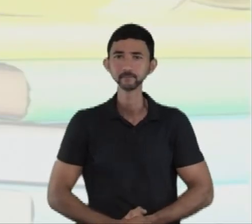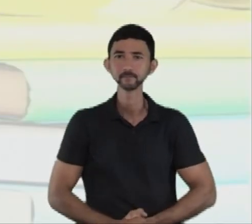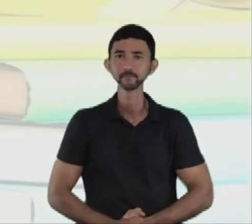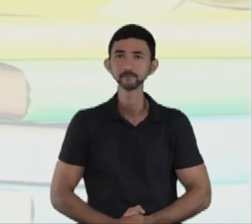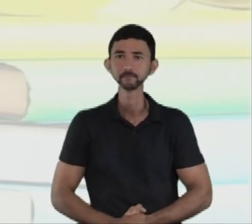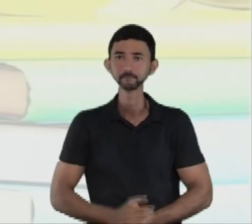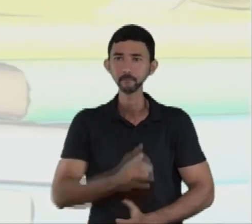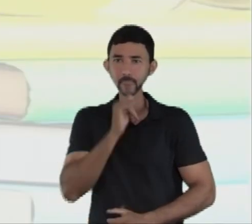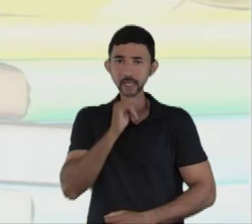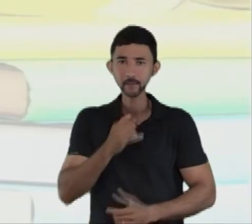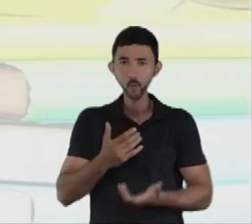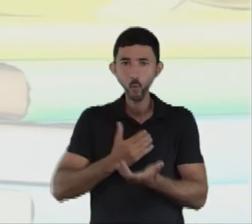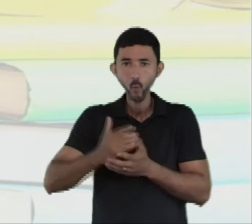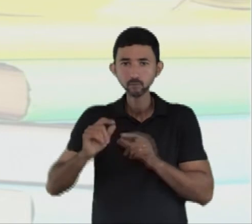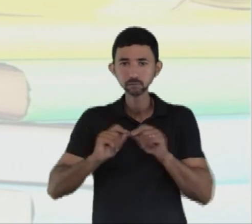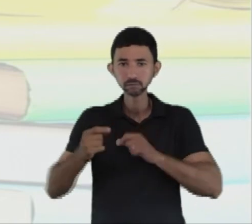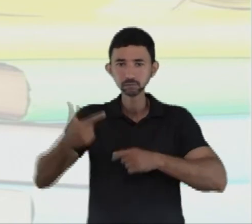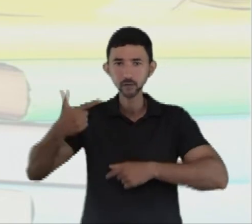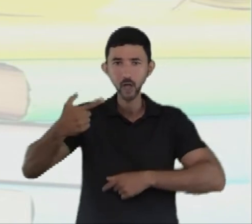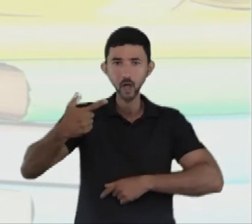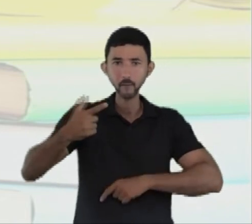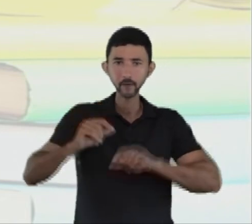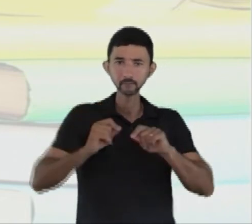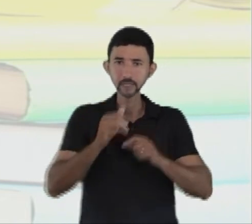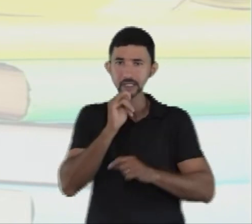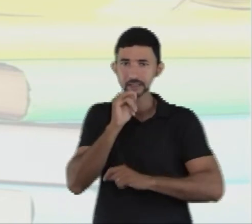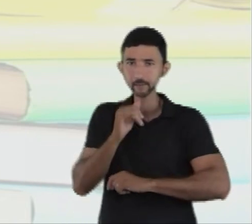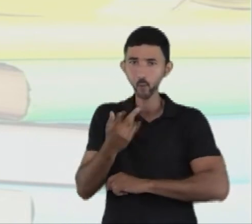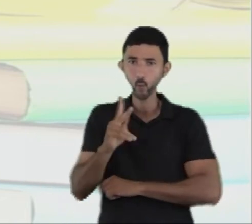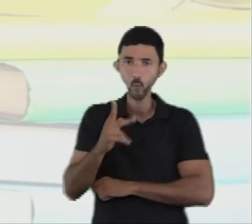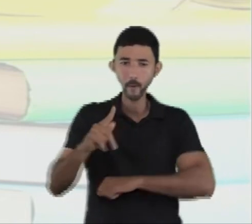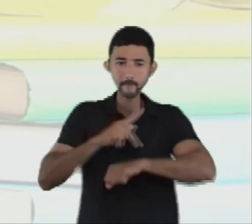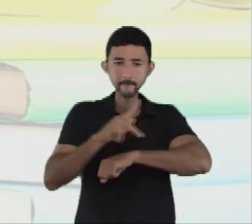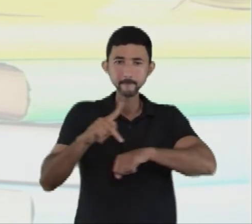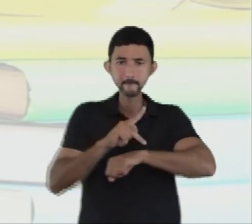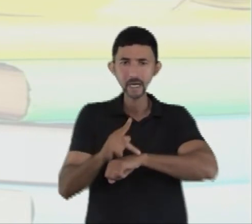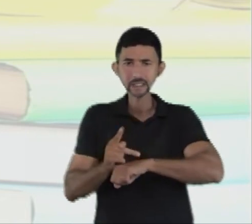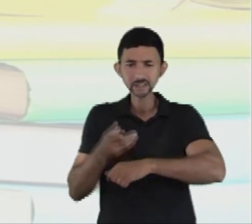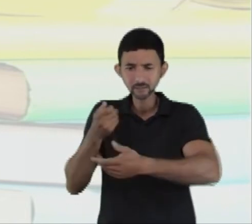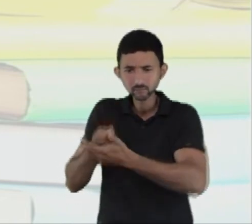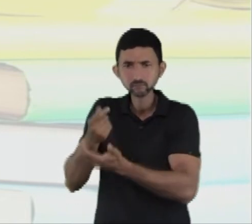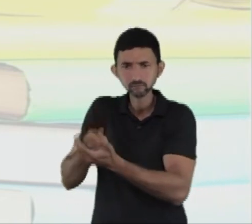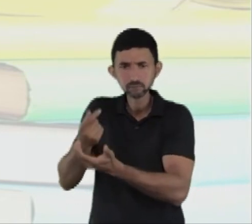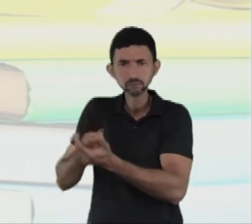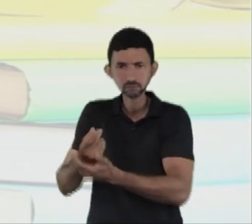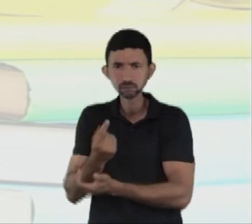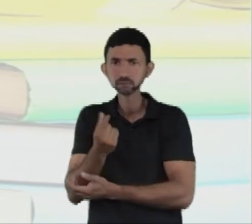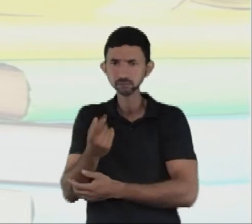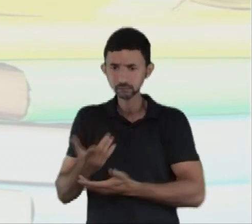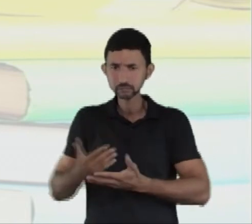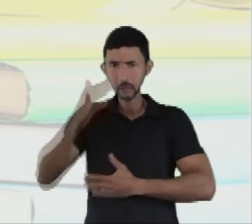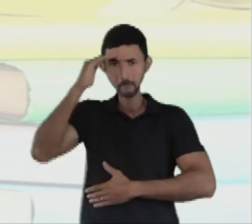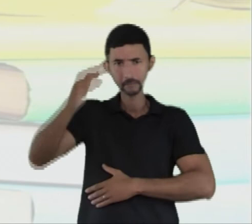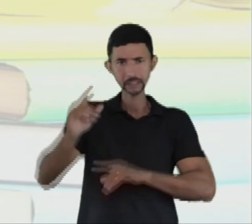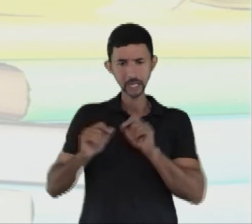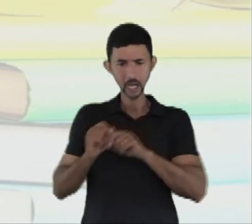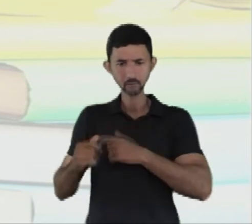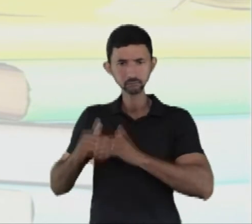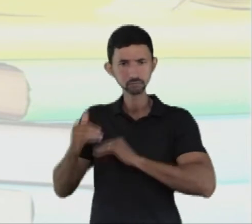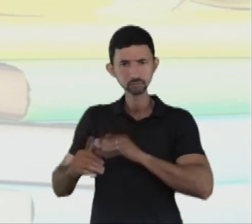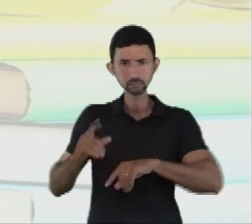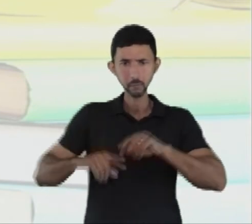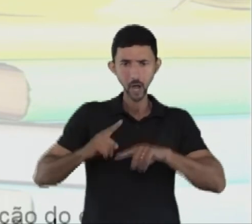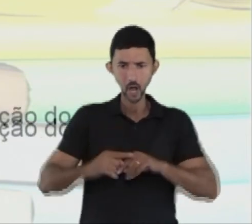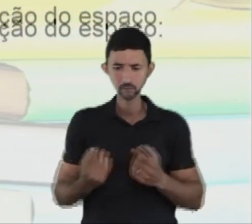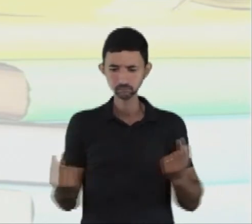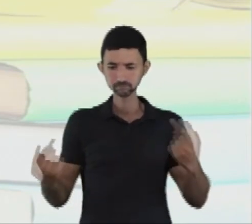corrida armamentista foi uma corrida gerada por duas superpotências que investiam muito alto em arsenais militares como forma de